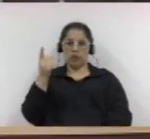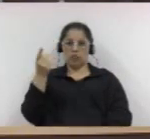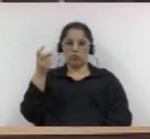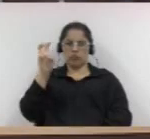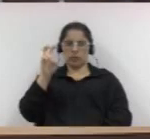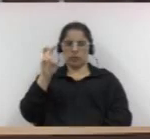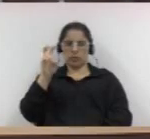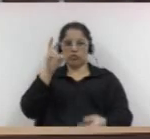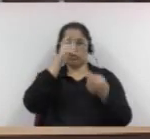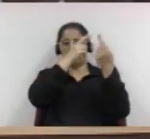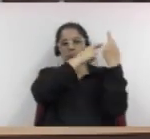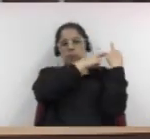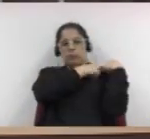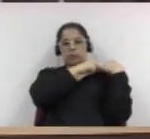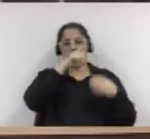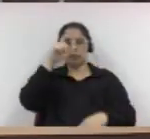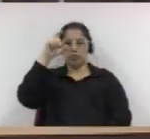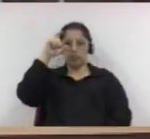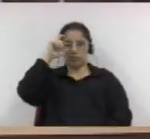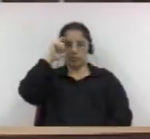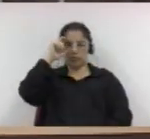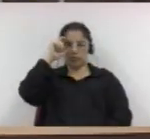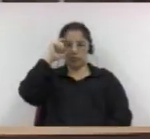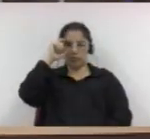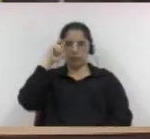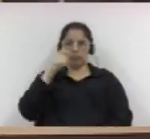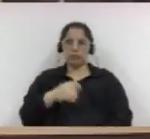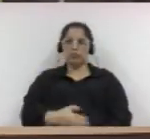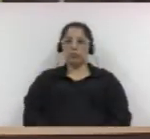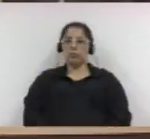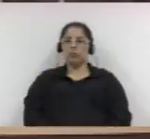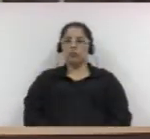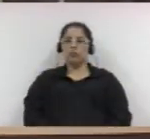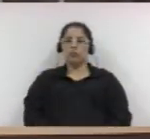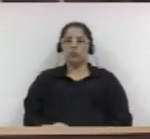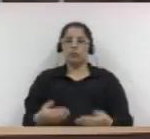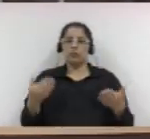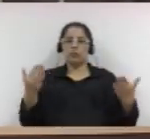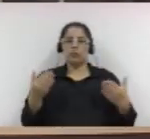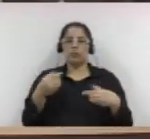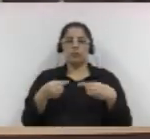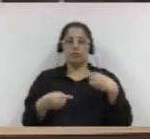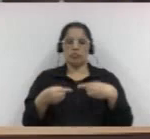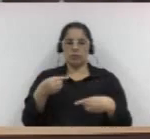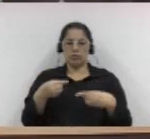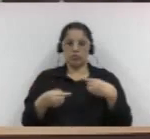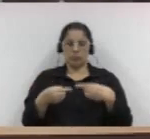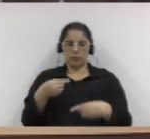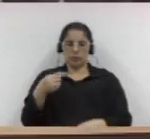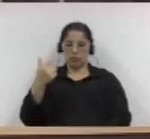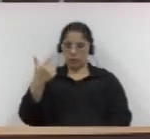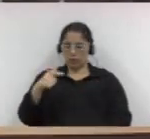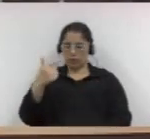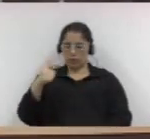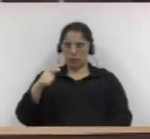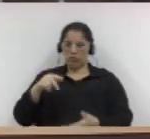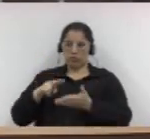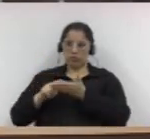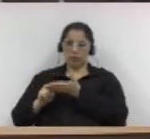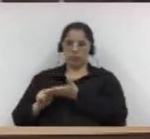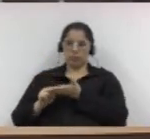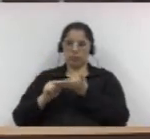854/2015, autor, vereador José Farid Zaine. Requerimento número 854 em discussão. Não havendo, encaminhe-se